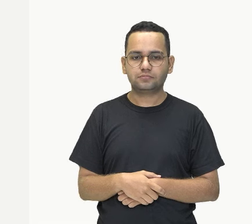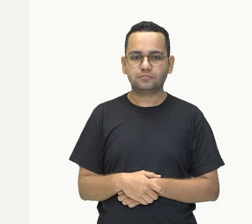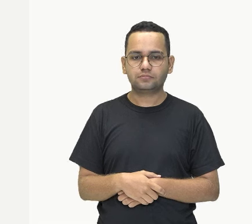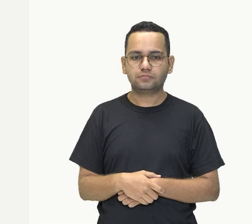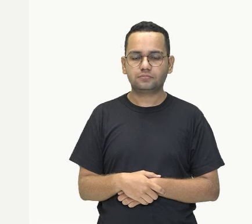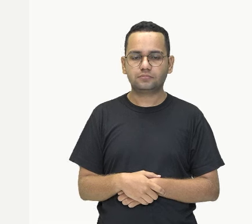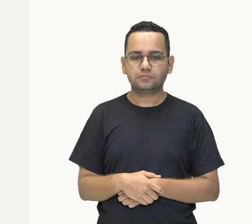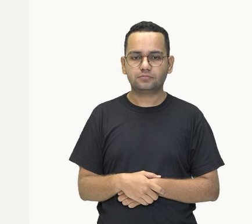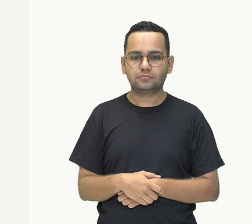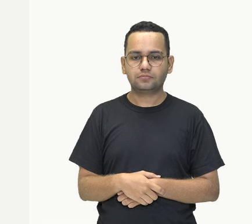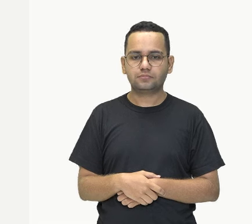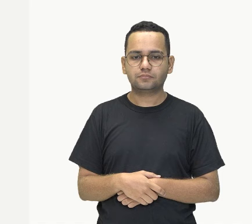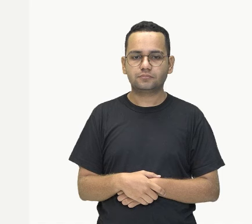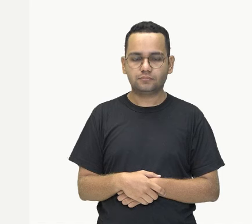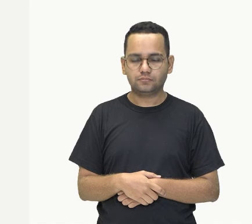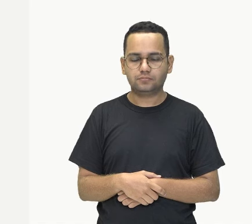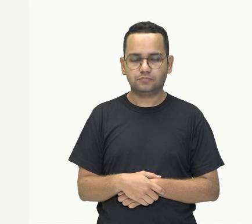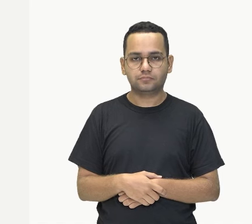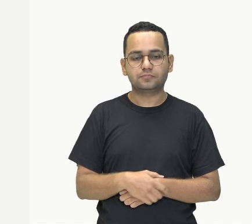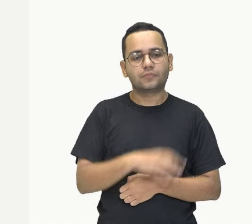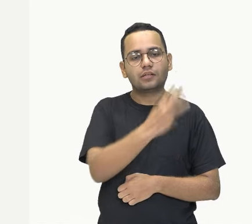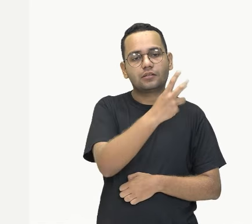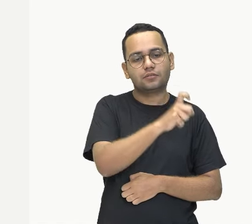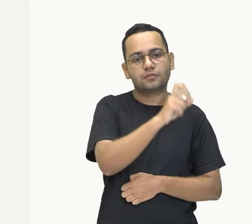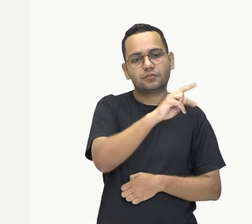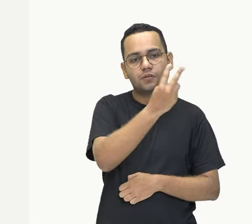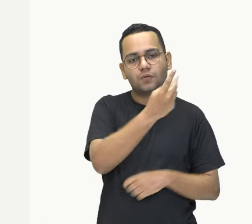2x à quarta.